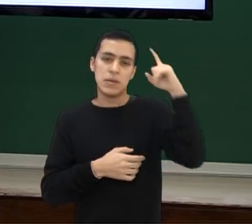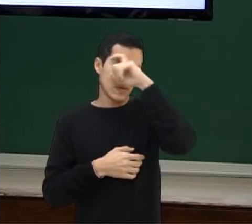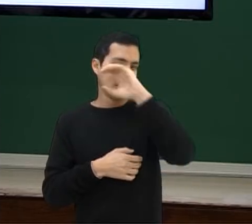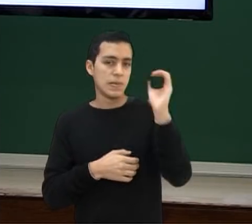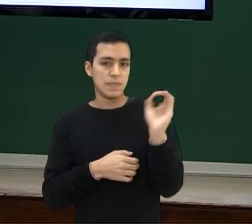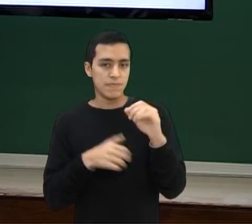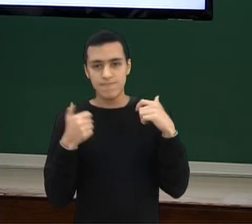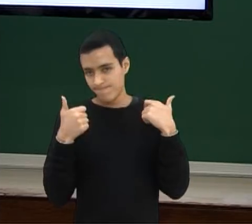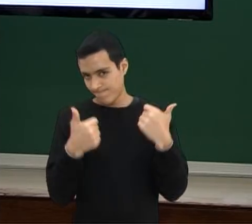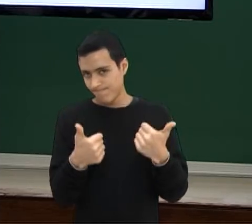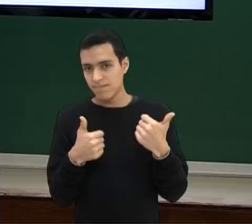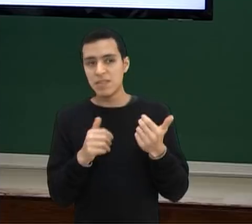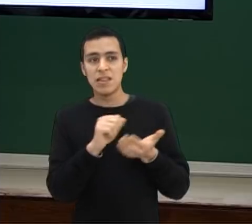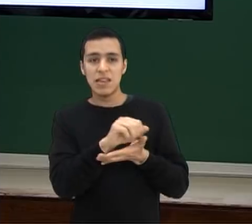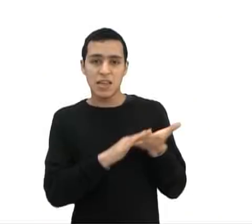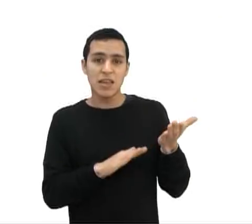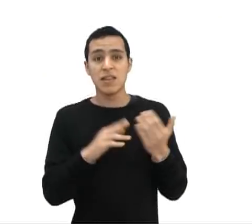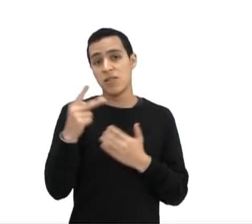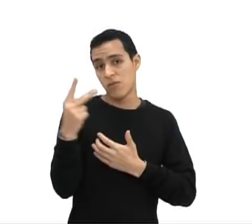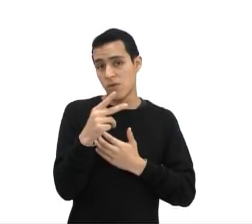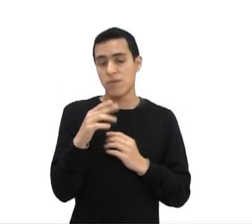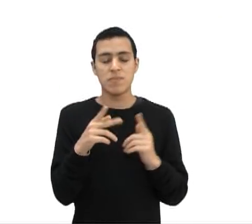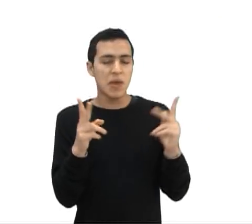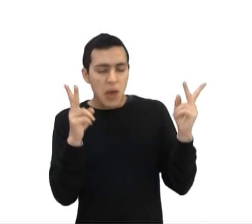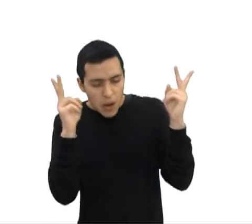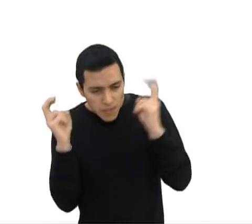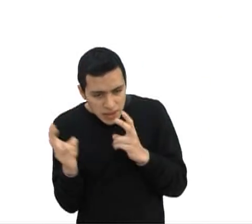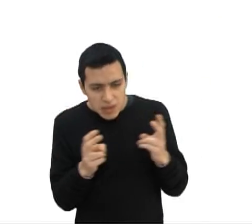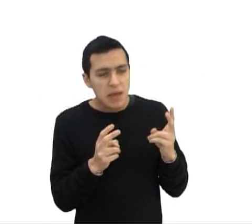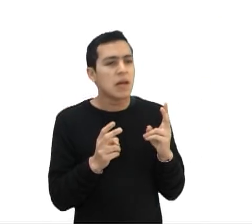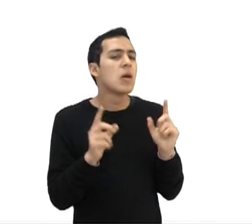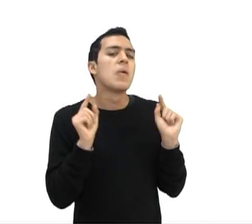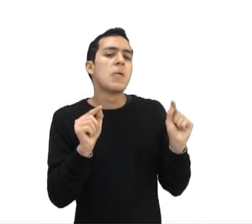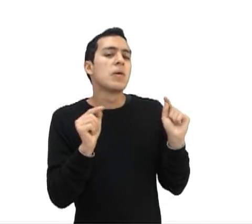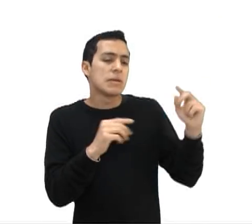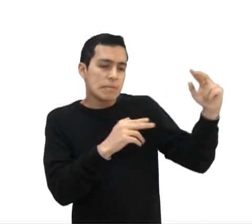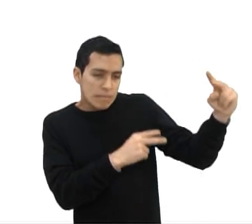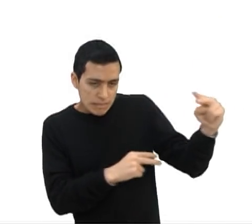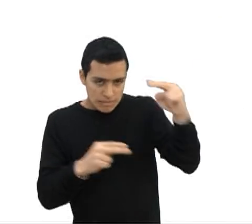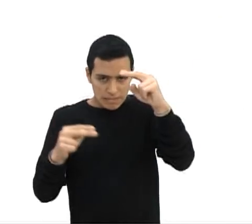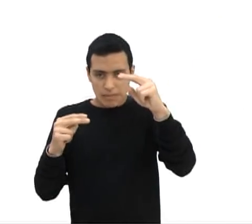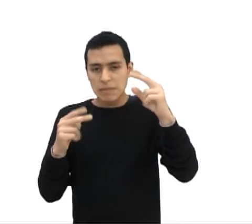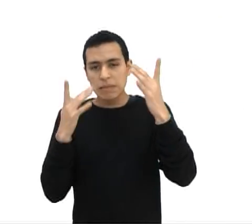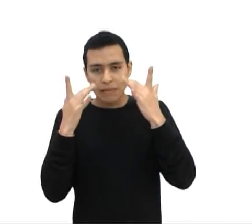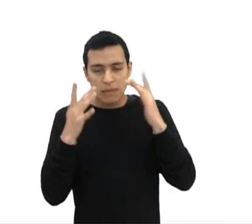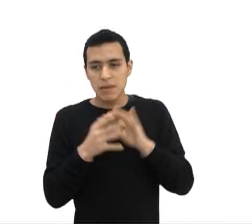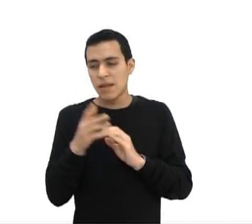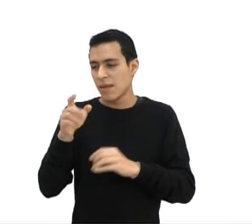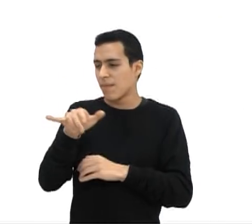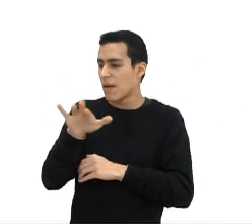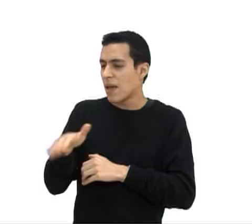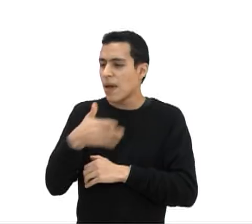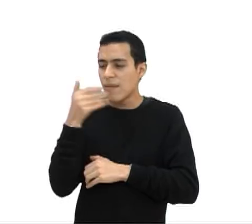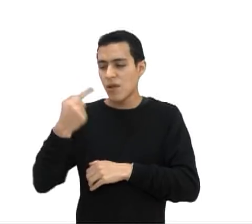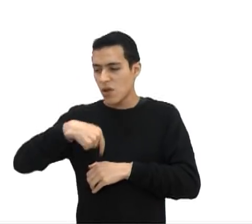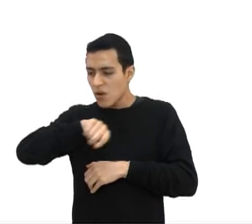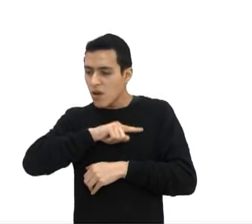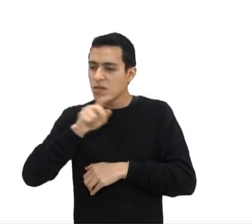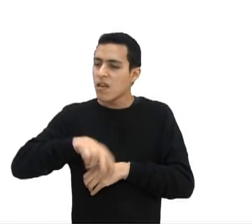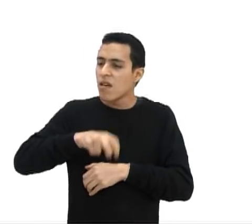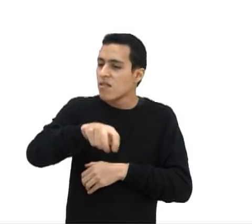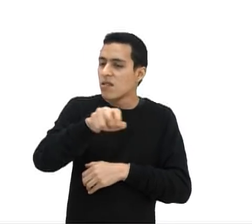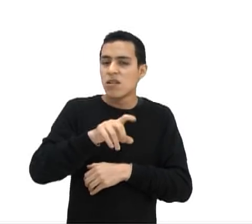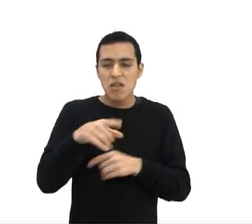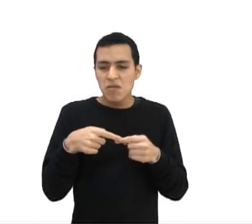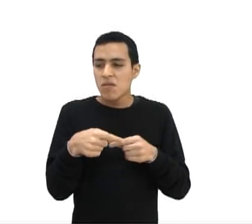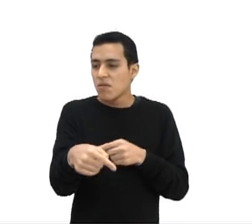difícil, certo? Exercício 2 agora. Observe o seguinte fragmento da peça. A Maria, é melhor a gente ir andando, é